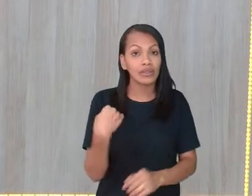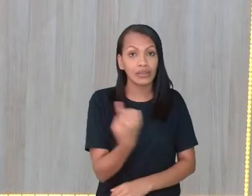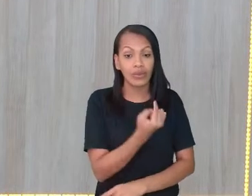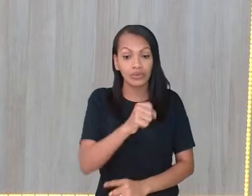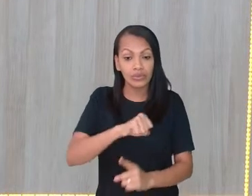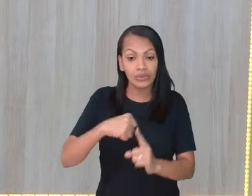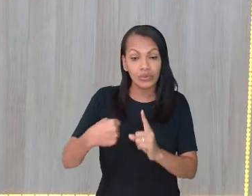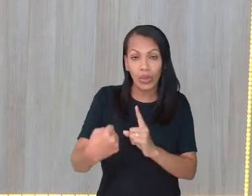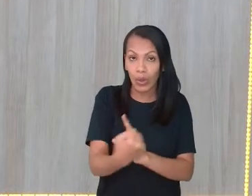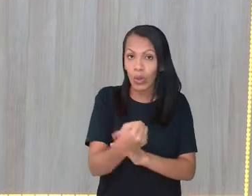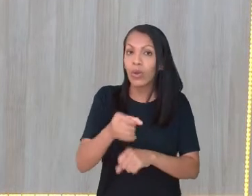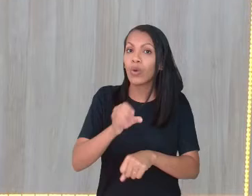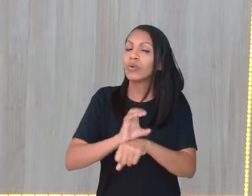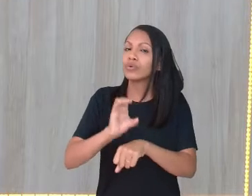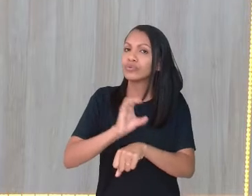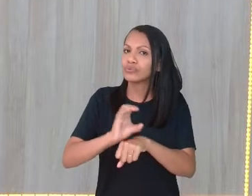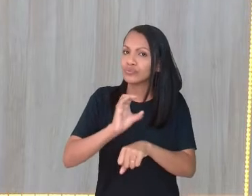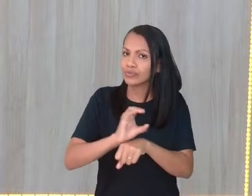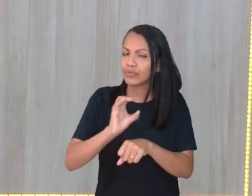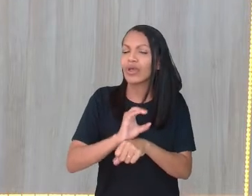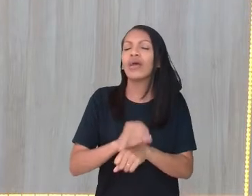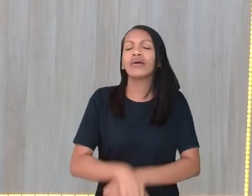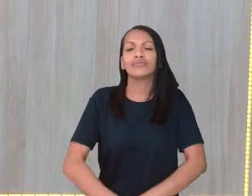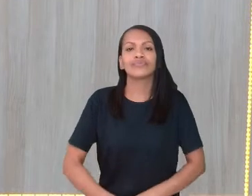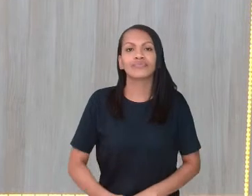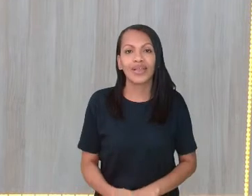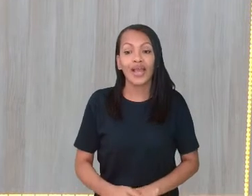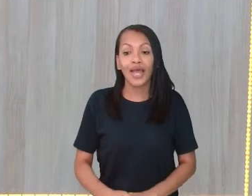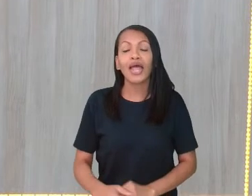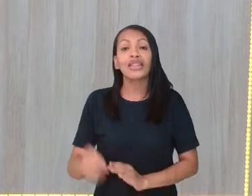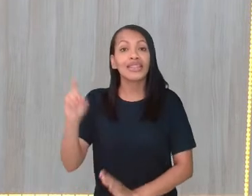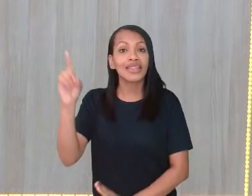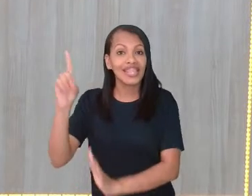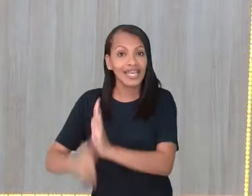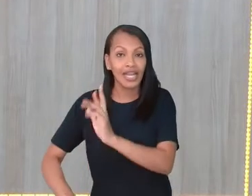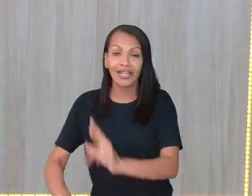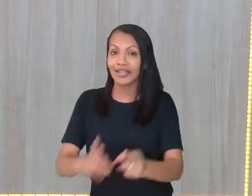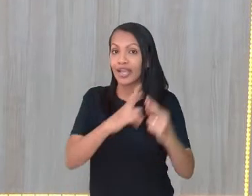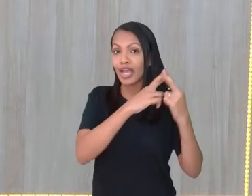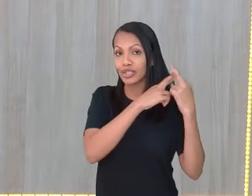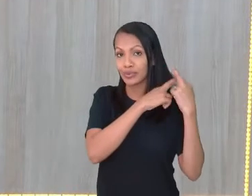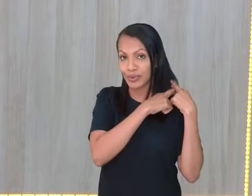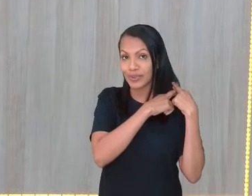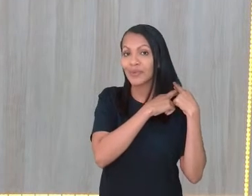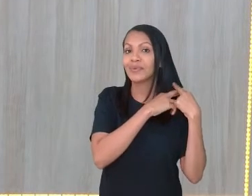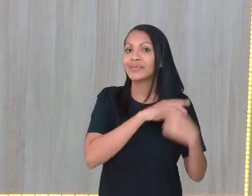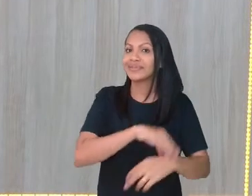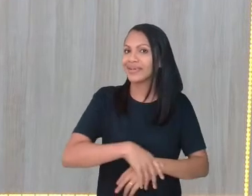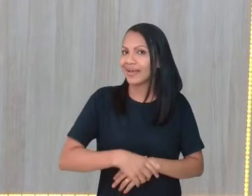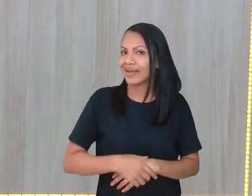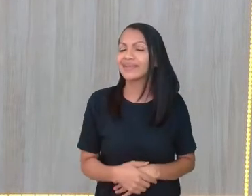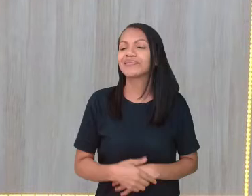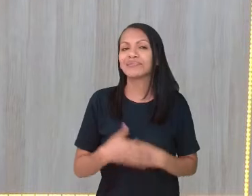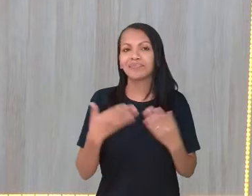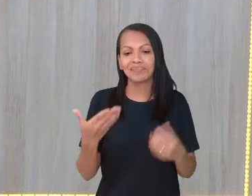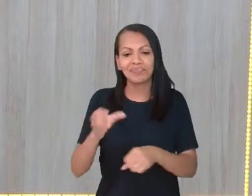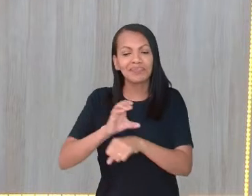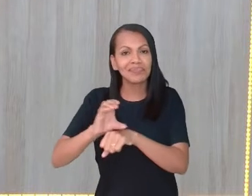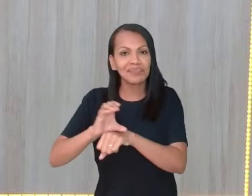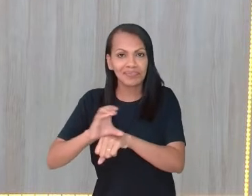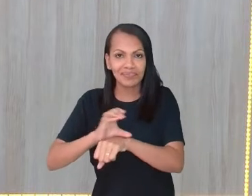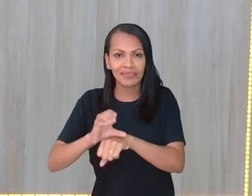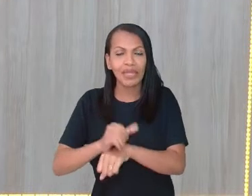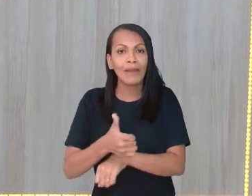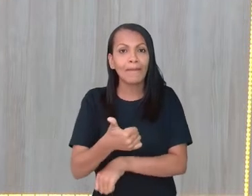é constituída por direitos e deveres. Então a gente tem aí vigente hoje a nossa Constituição lá